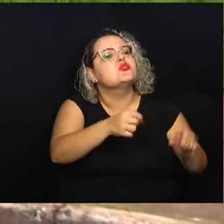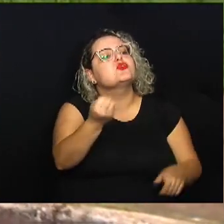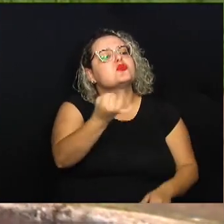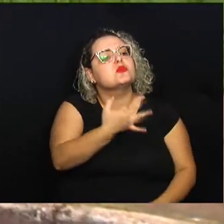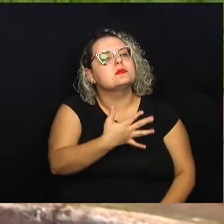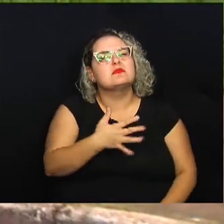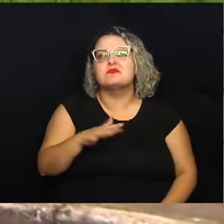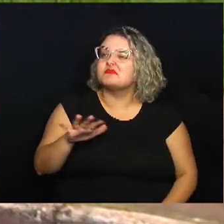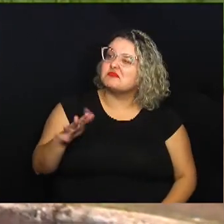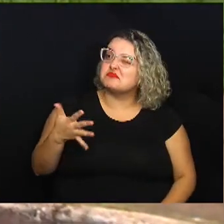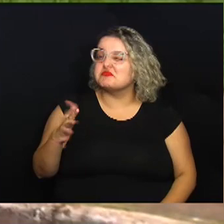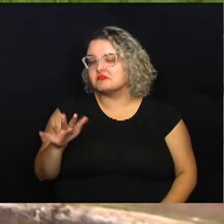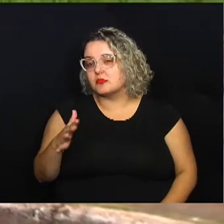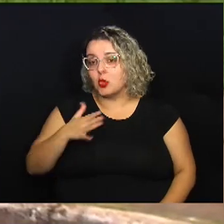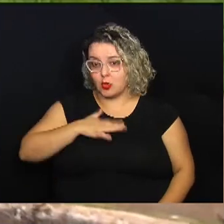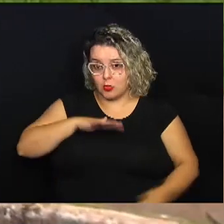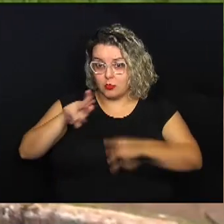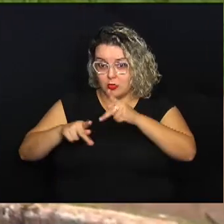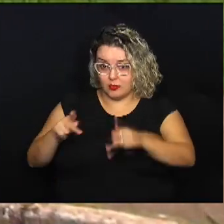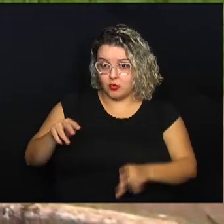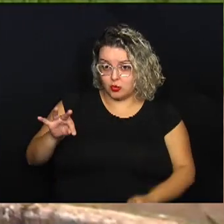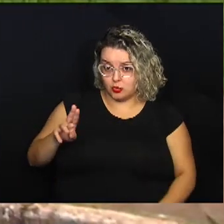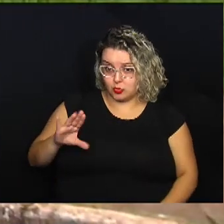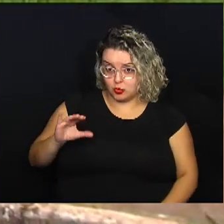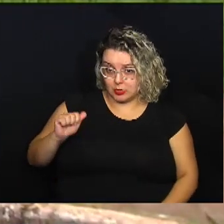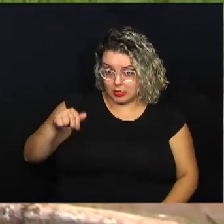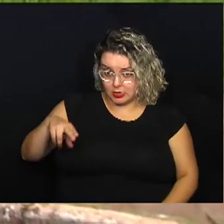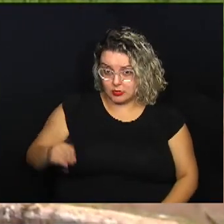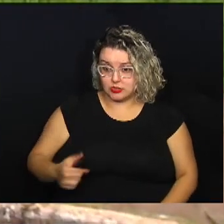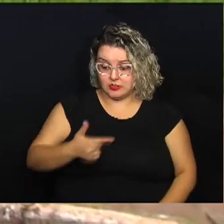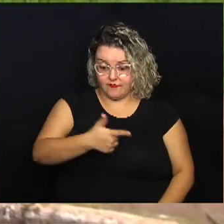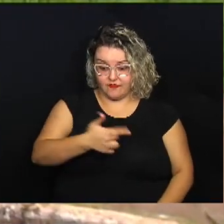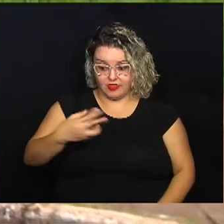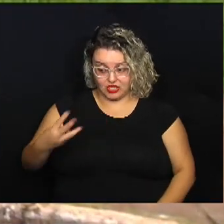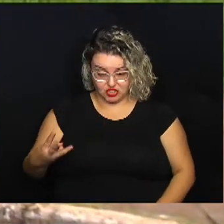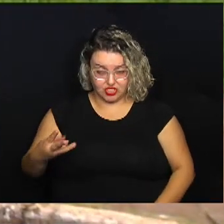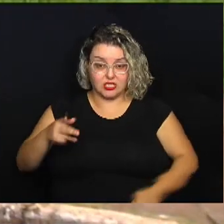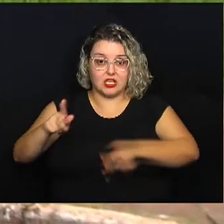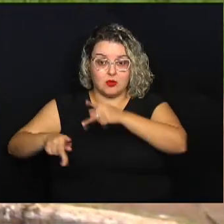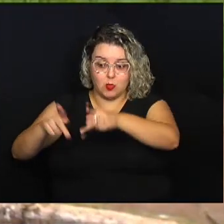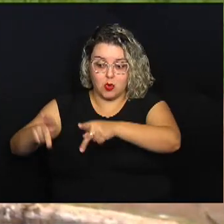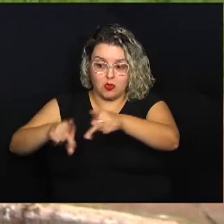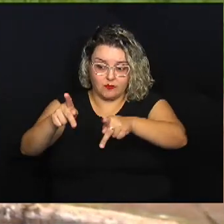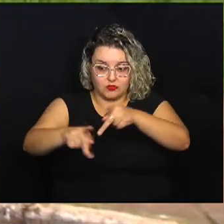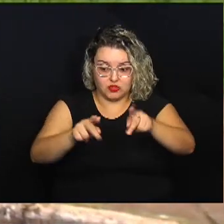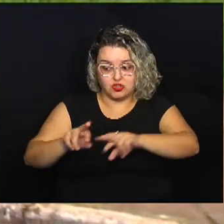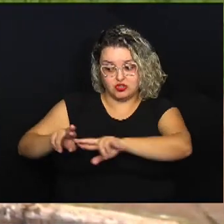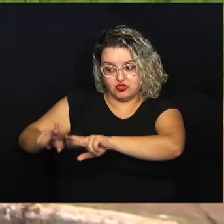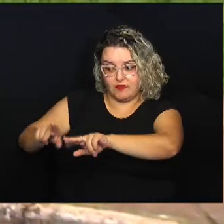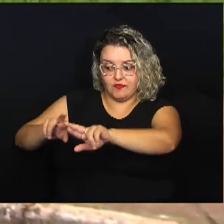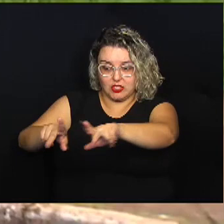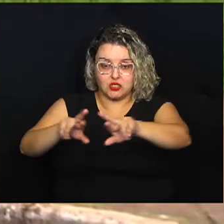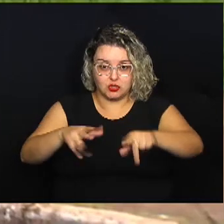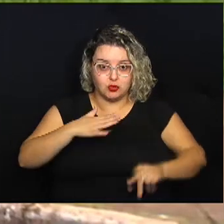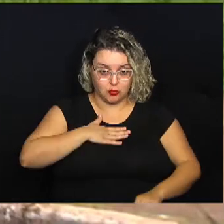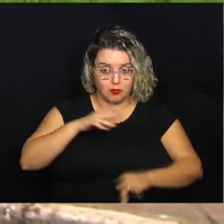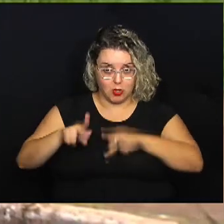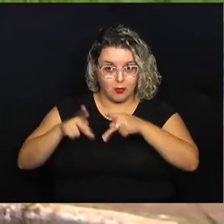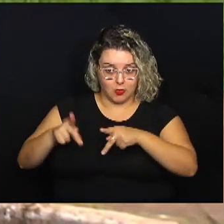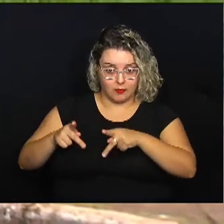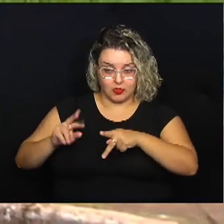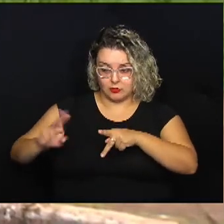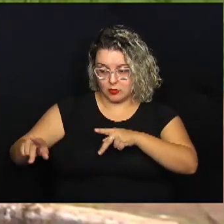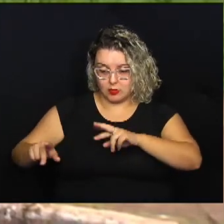Somos, além do meu povo tucano, somos 23 povos que são diferentes do meu povo. Então,